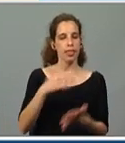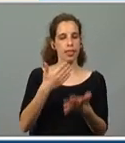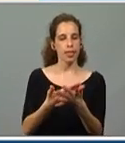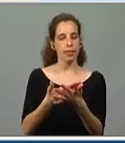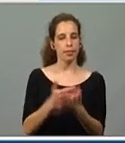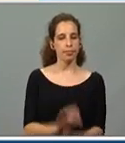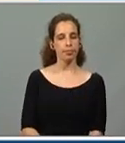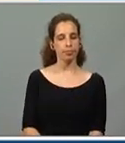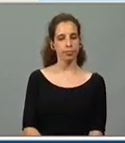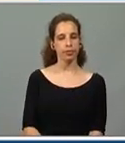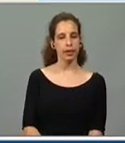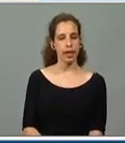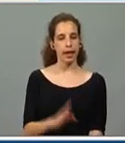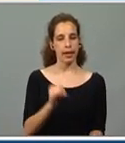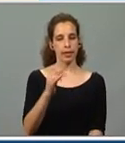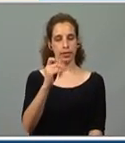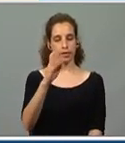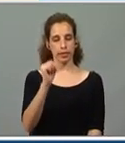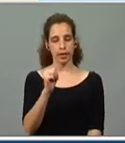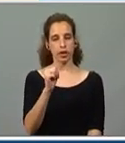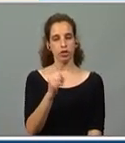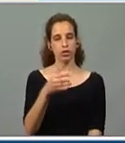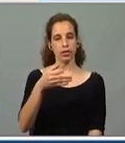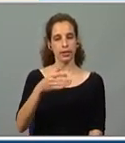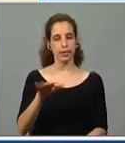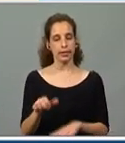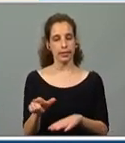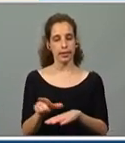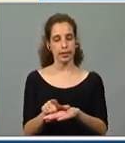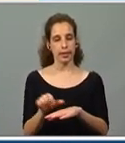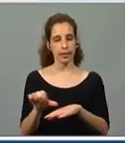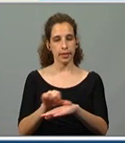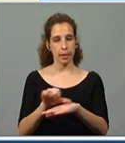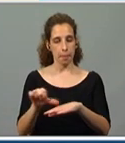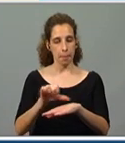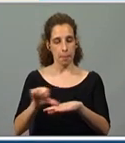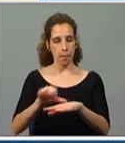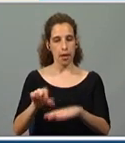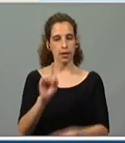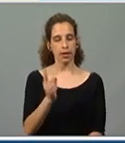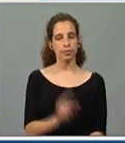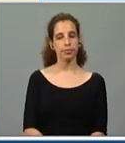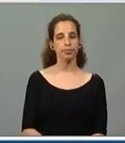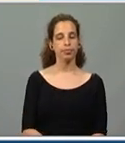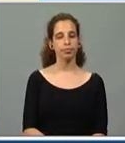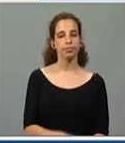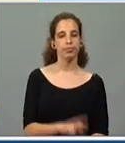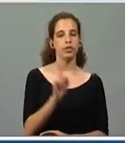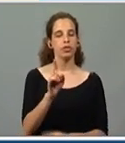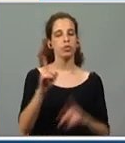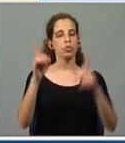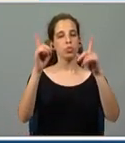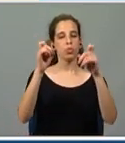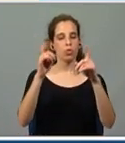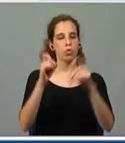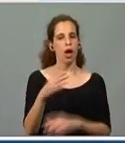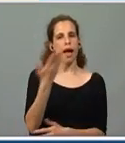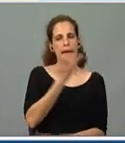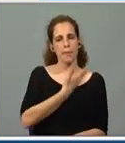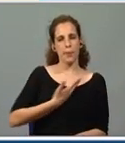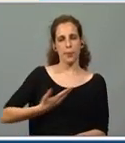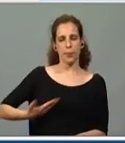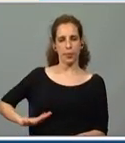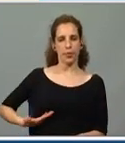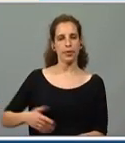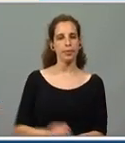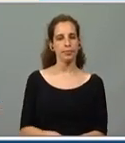pela deposição com sais de prata e vapores de iodo, vapores esses obtidos por sublimação, e já agora isto é uma fotografia muito antiga